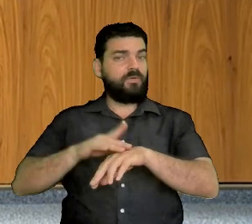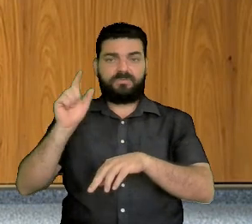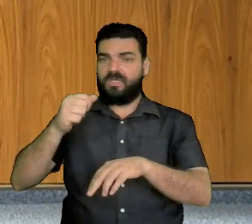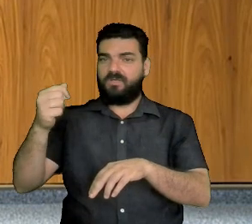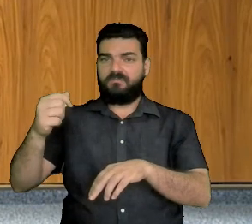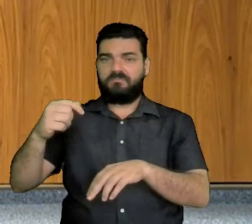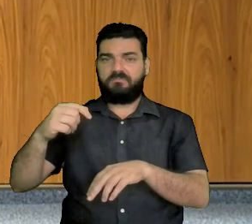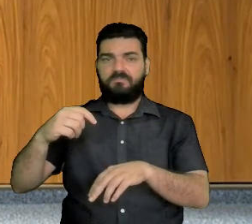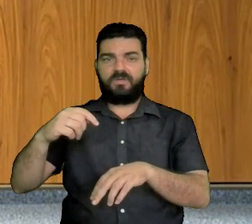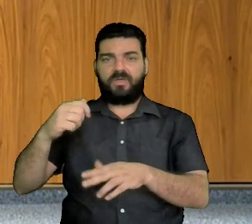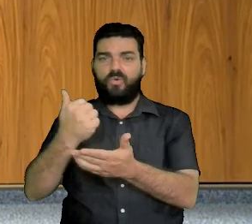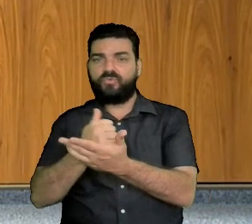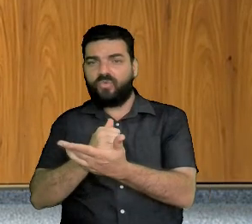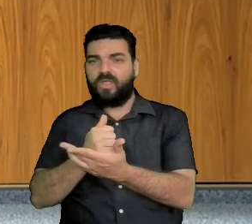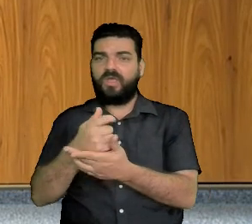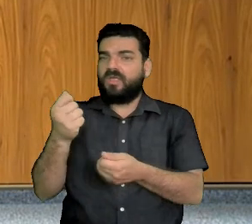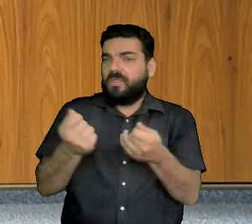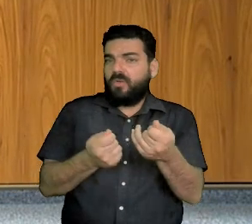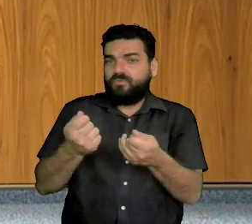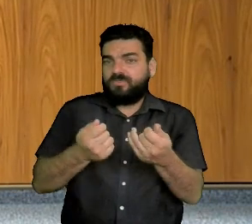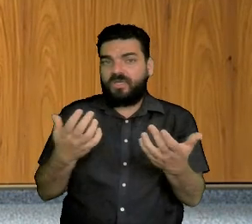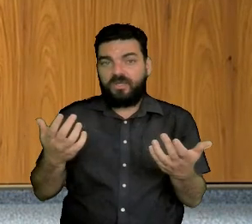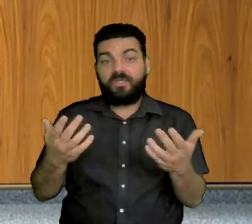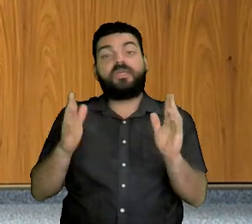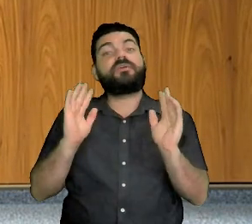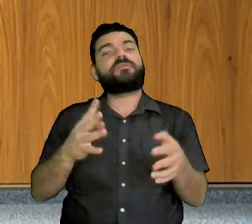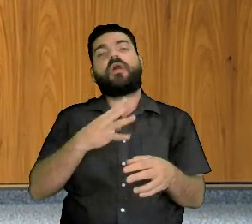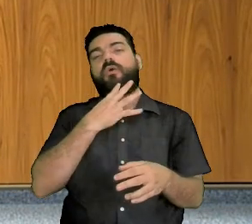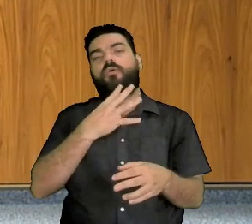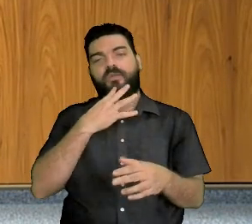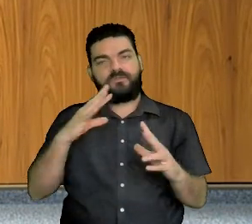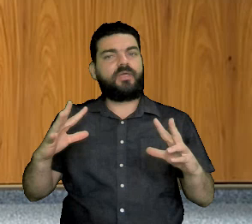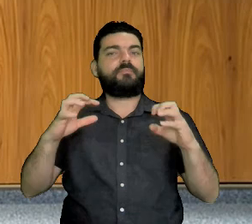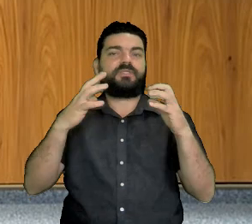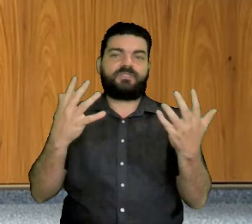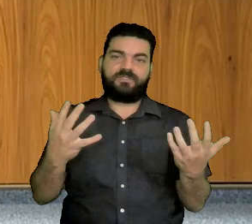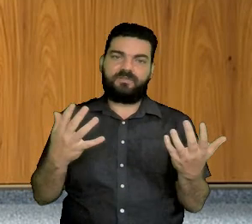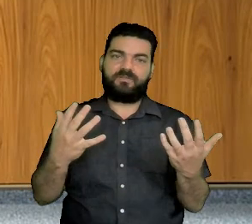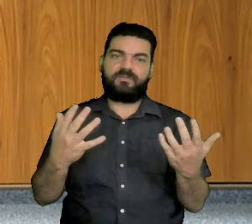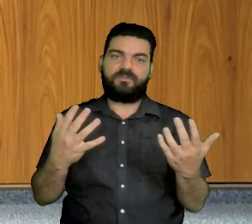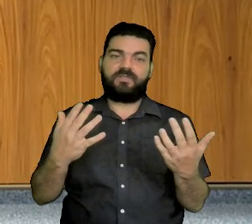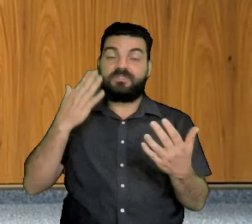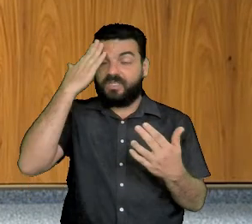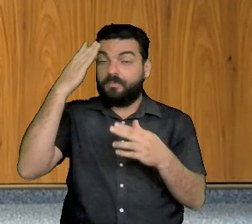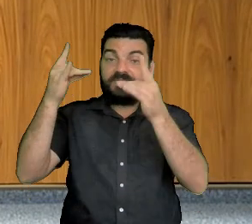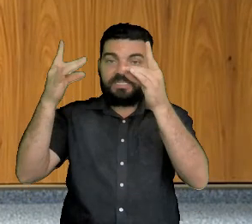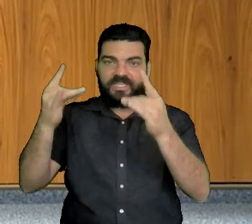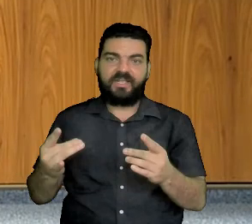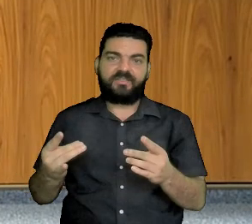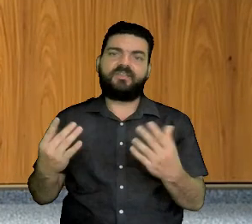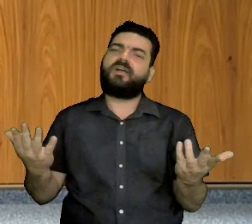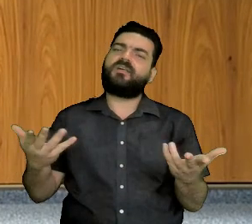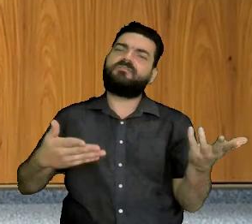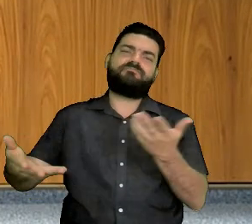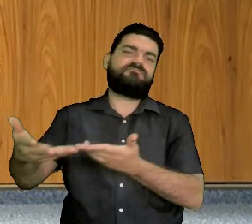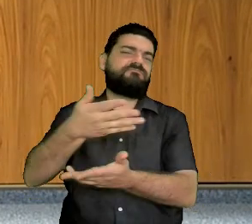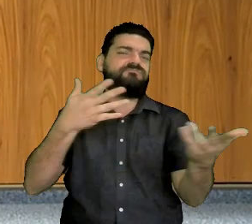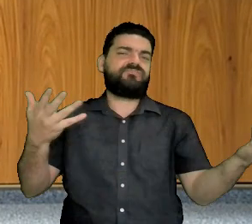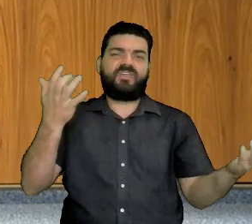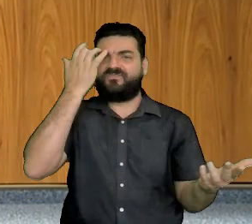condições de ter conhecimento da lide e de seus aspectos mais relevantes, o que facilita a comunicação com a outra